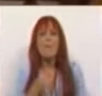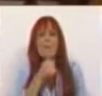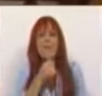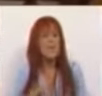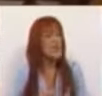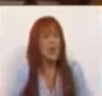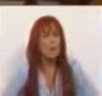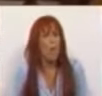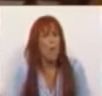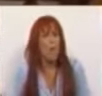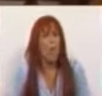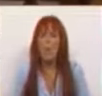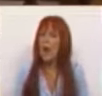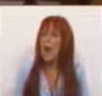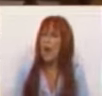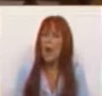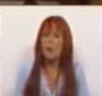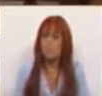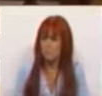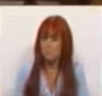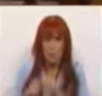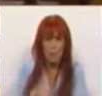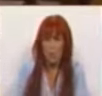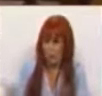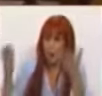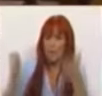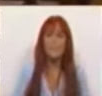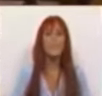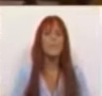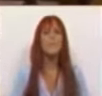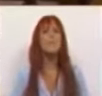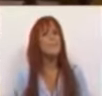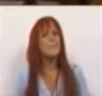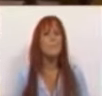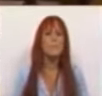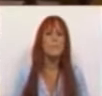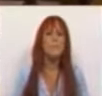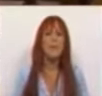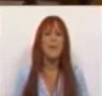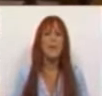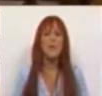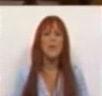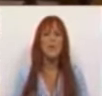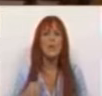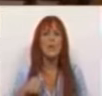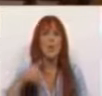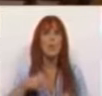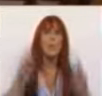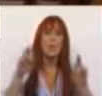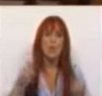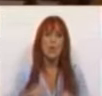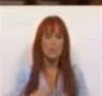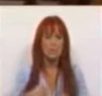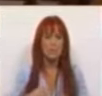medidas necessárias para que a lei seja cumprida. E que os votos que fazemos com